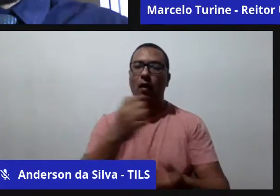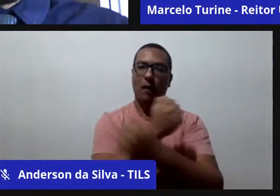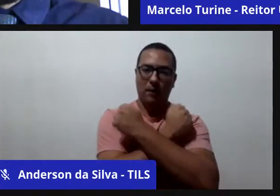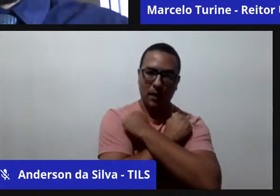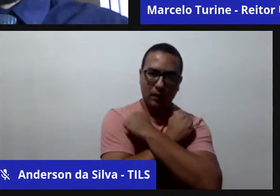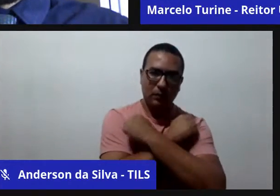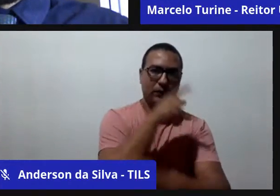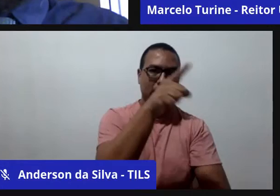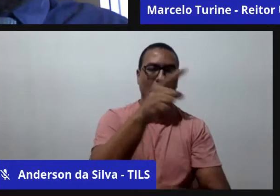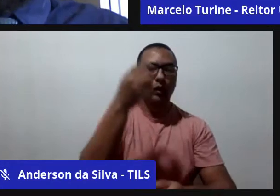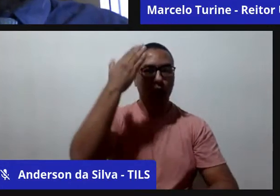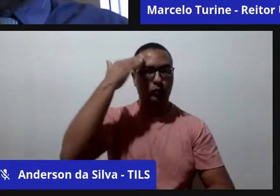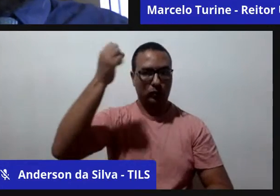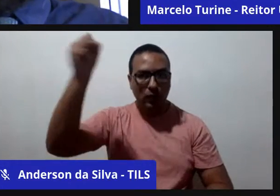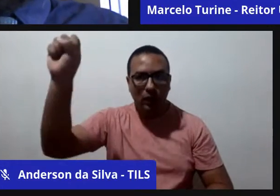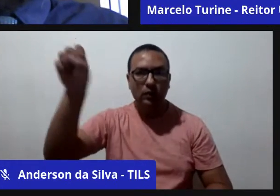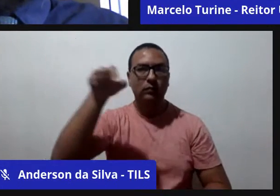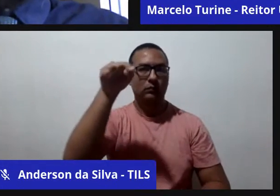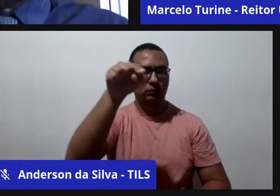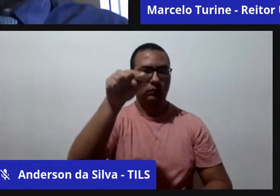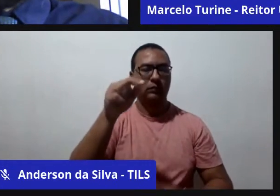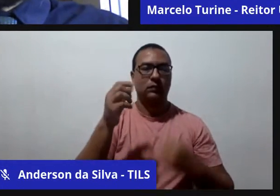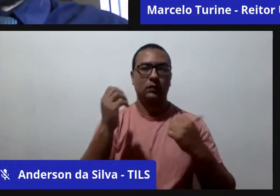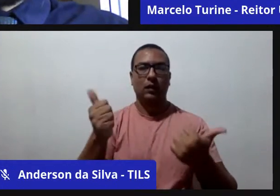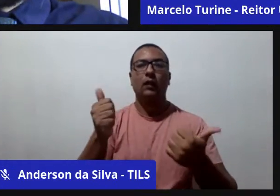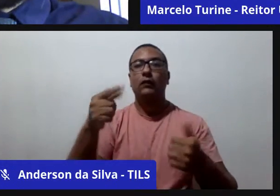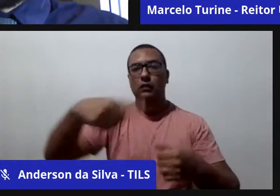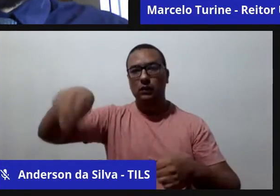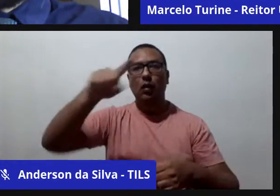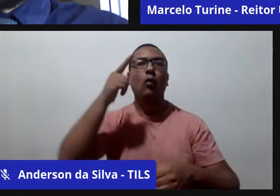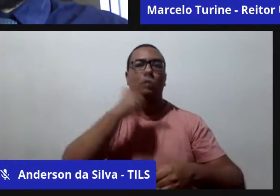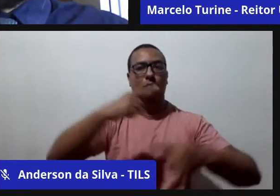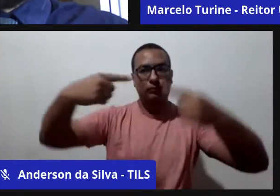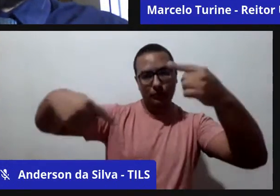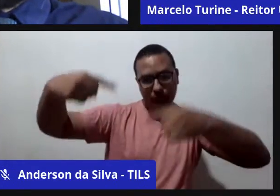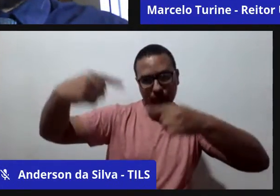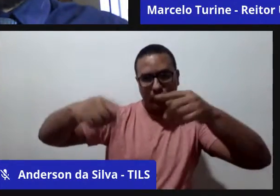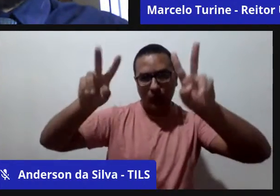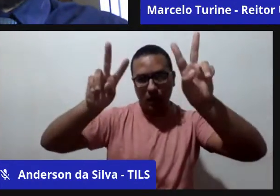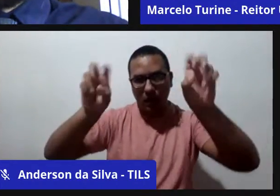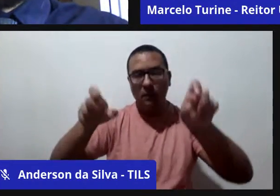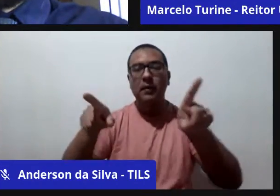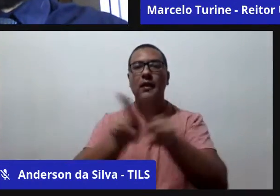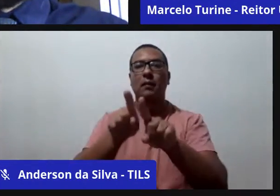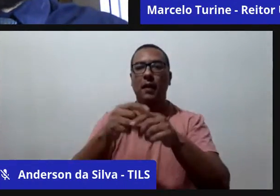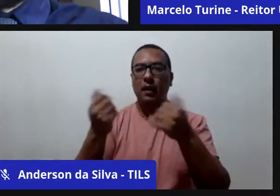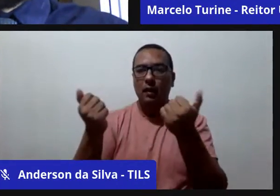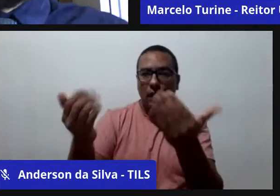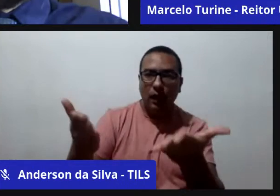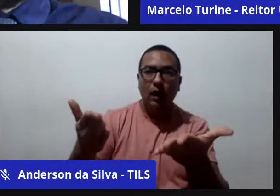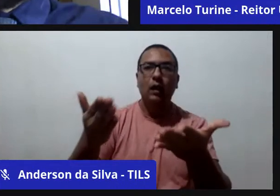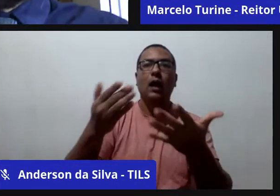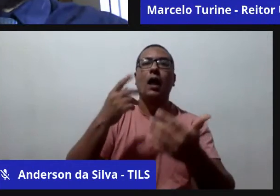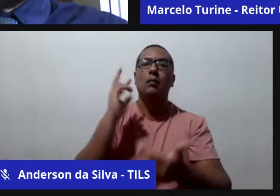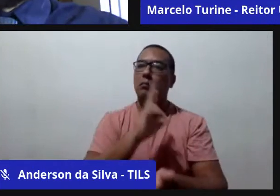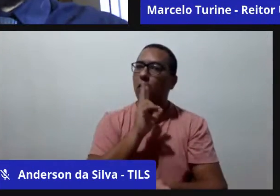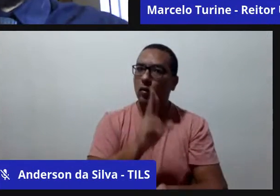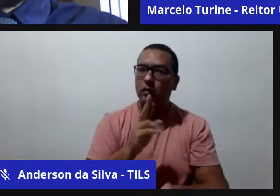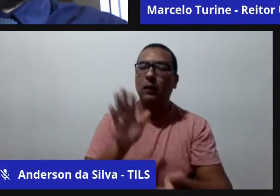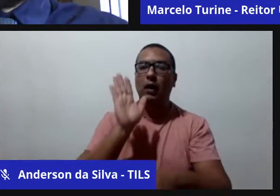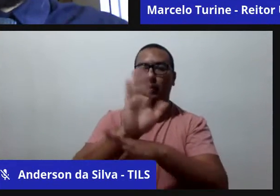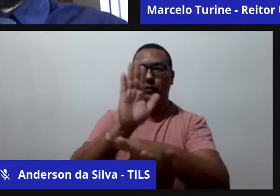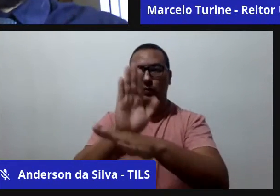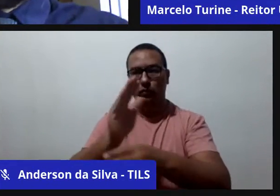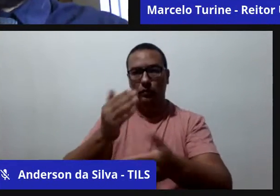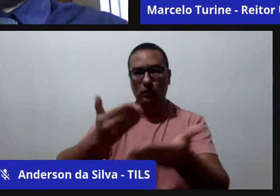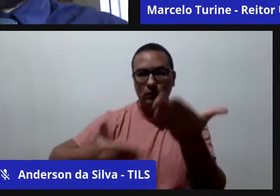vocês, sucesso e que vocês aí consigam discutir temas e levar soluções para que a gente consiga melhorar nossas cidades e nosso